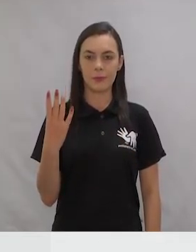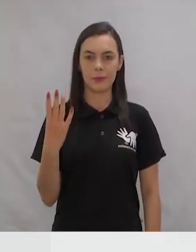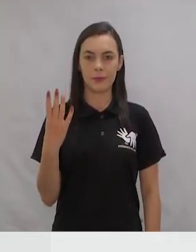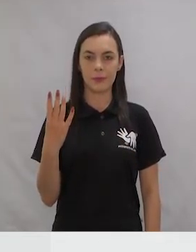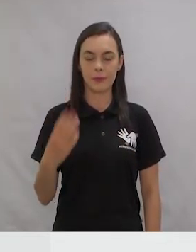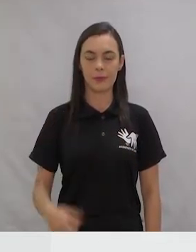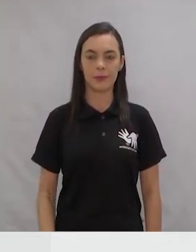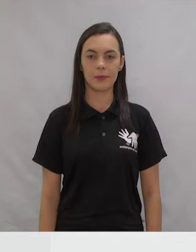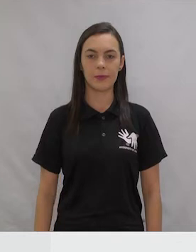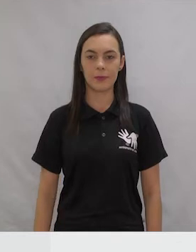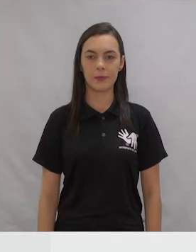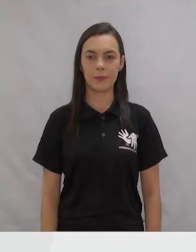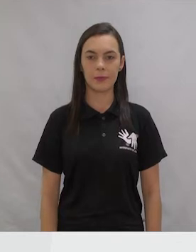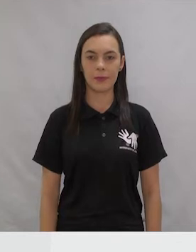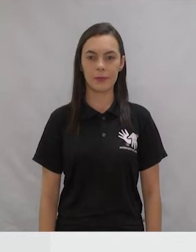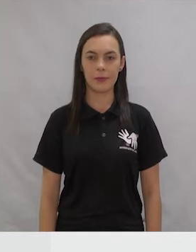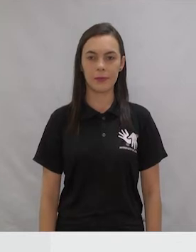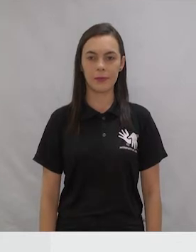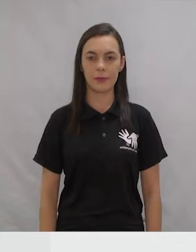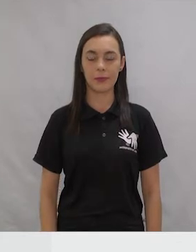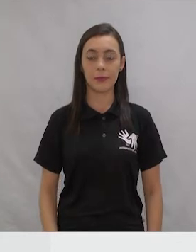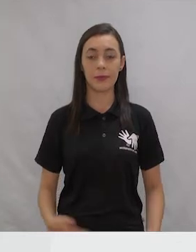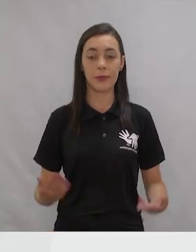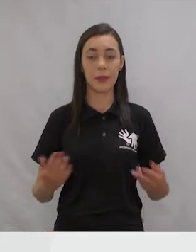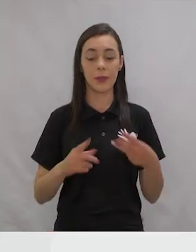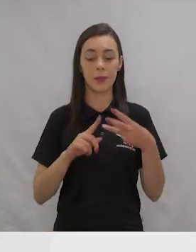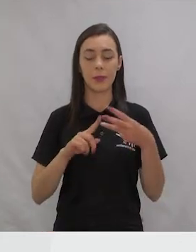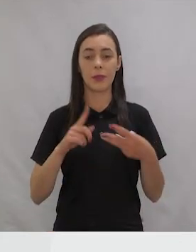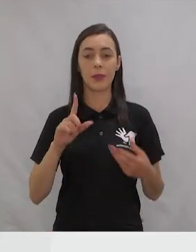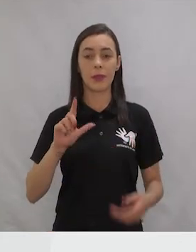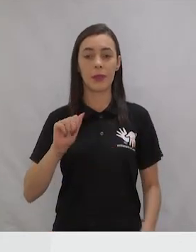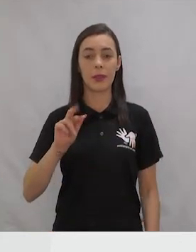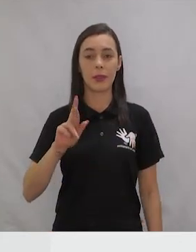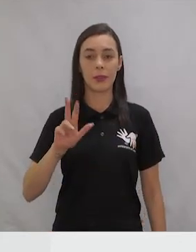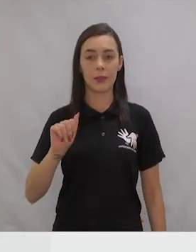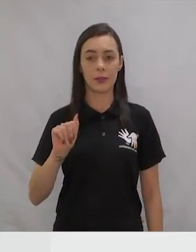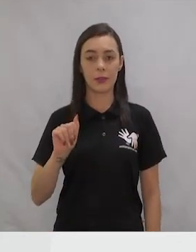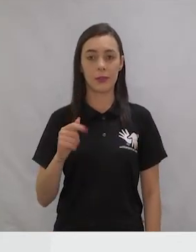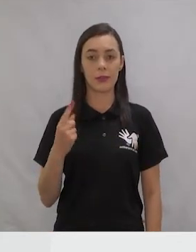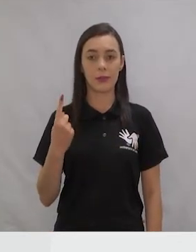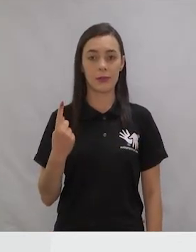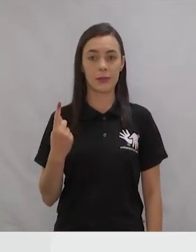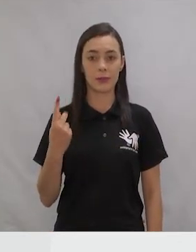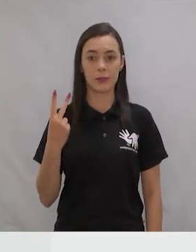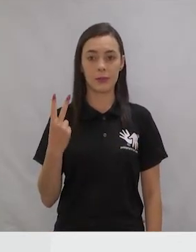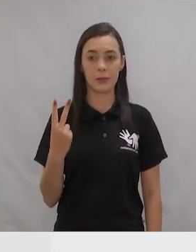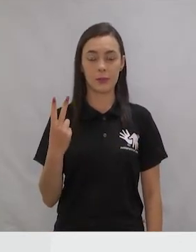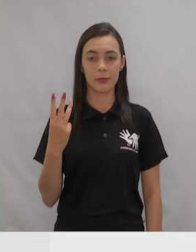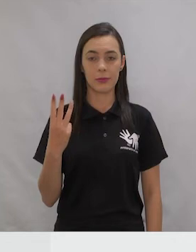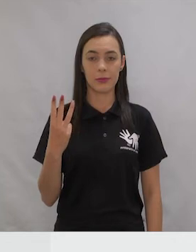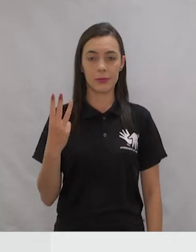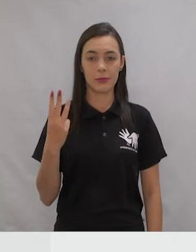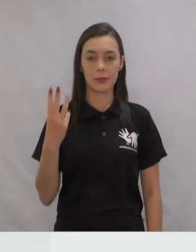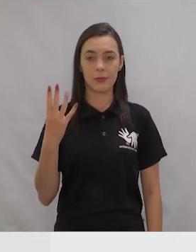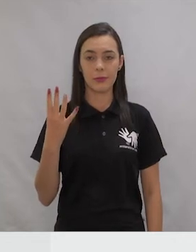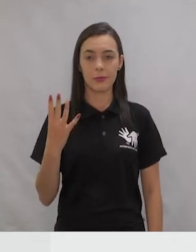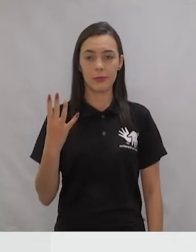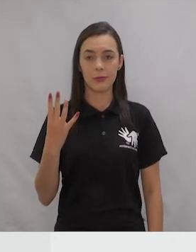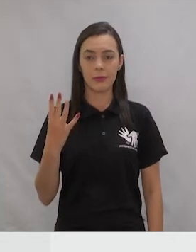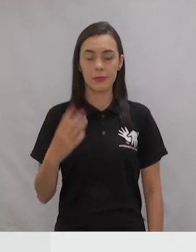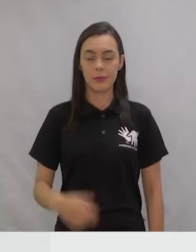3, 4. E de Laura? 1, 2,